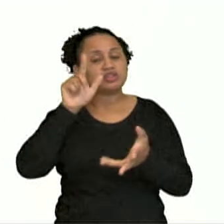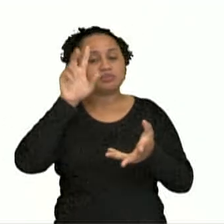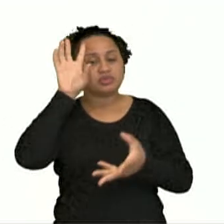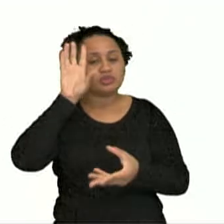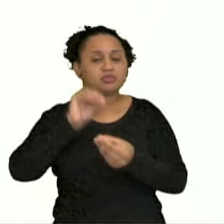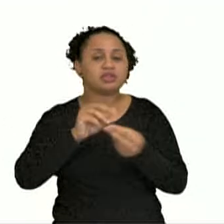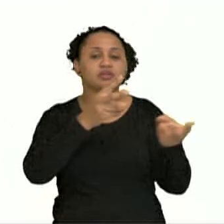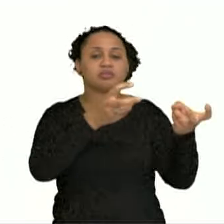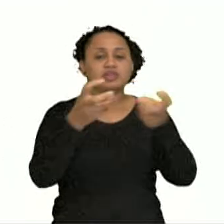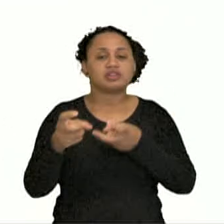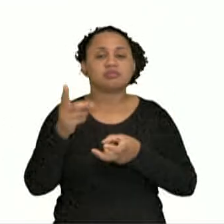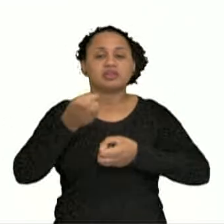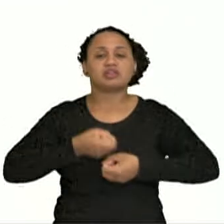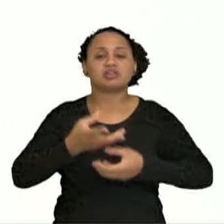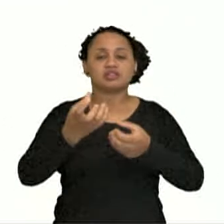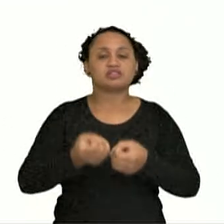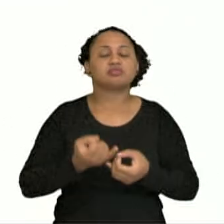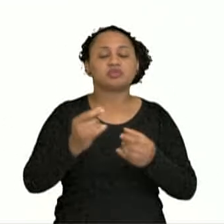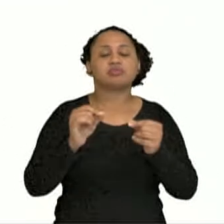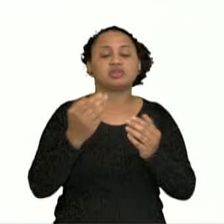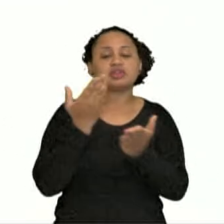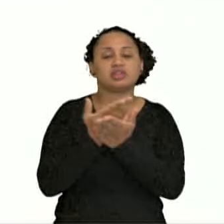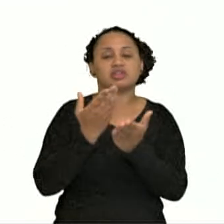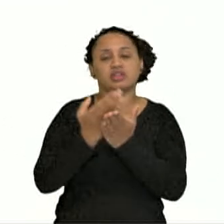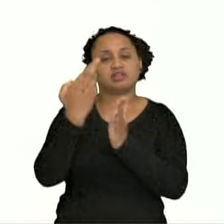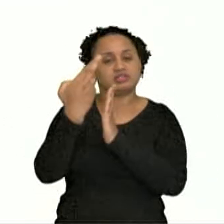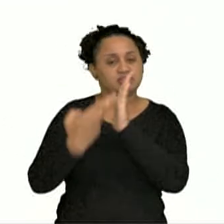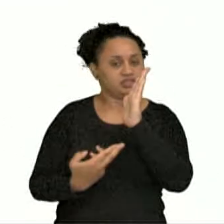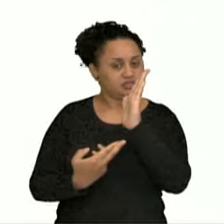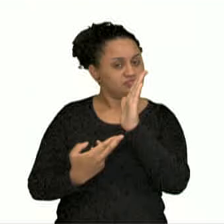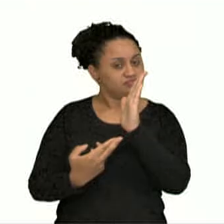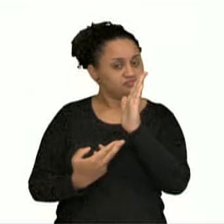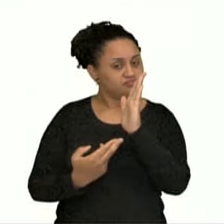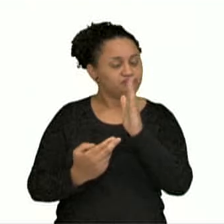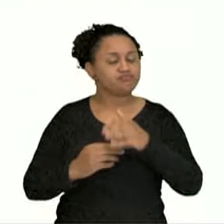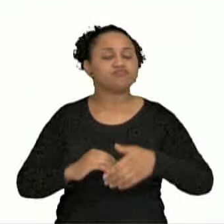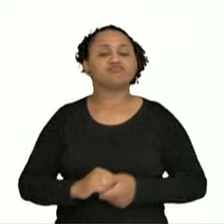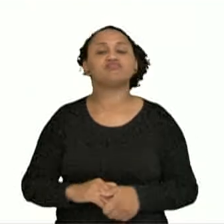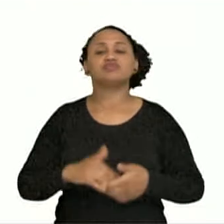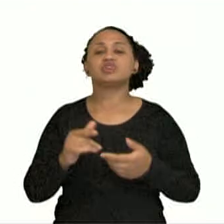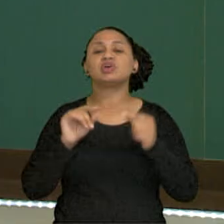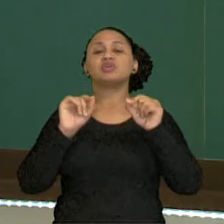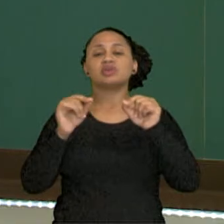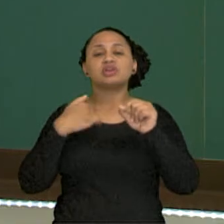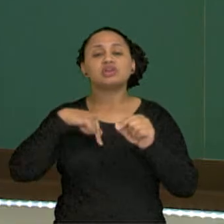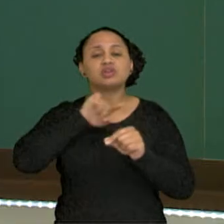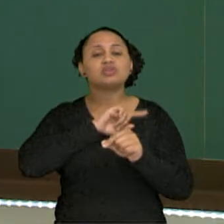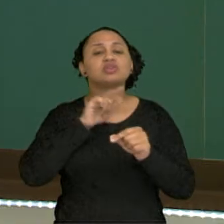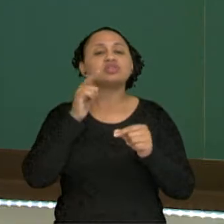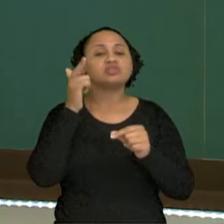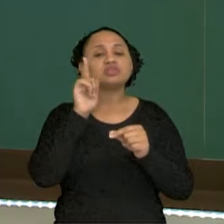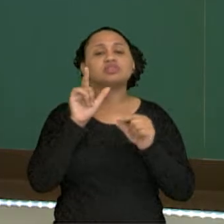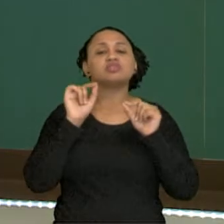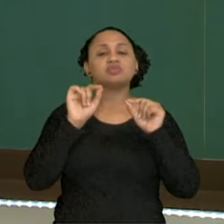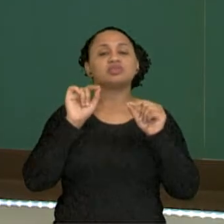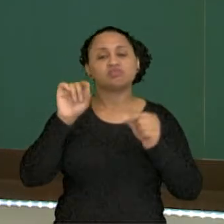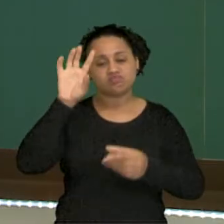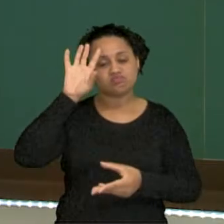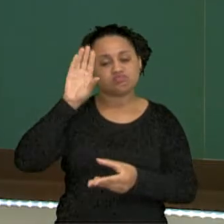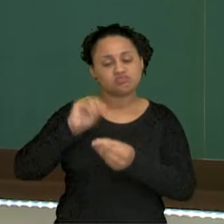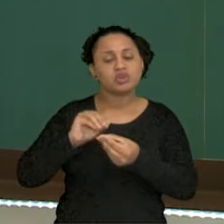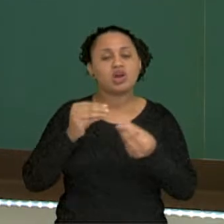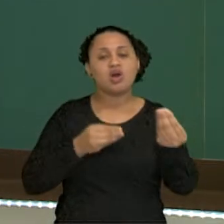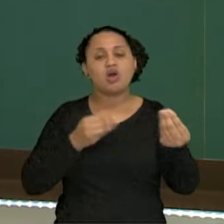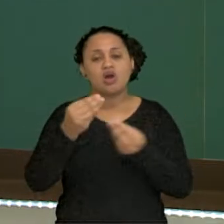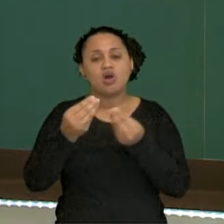deste depoimento sobre as aulas de redação? Então, que elementos que a gente pode aqui, que podemos compreender nesse